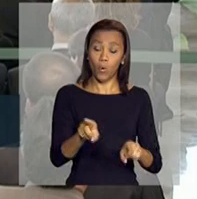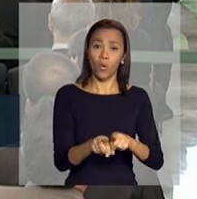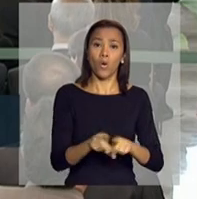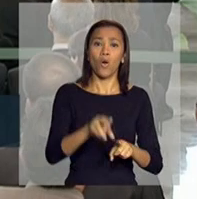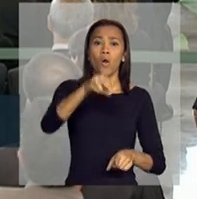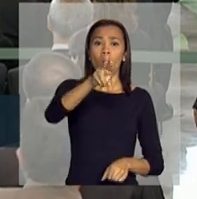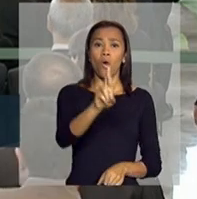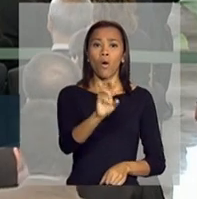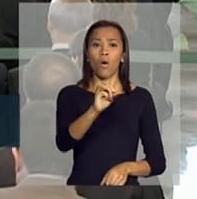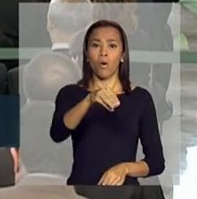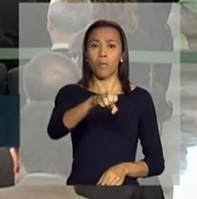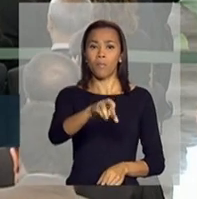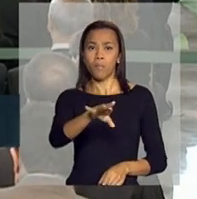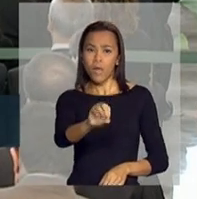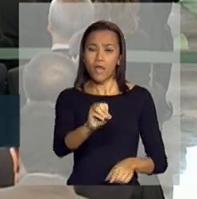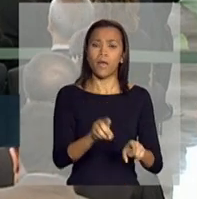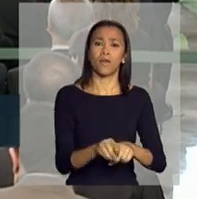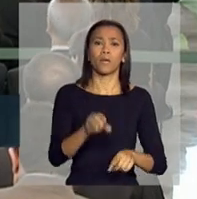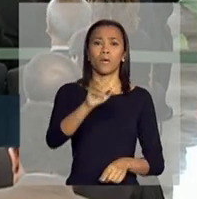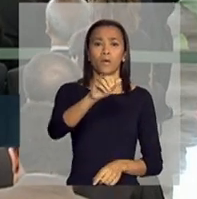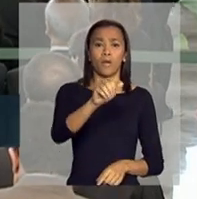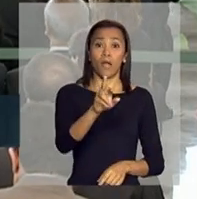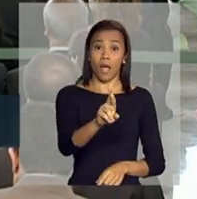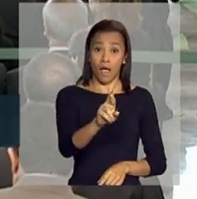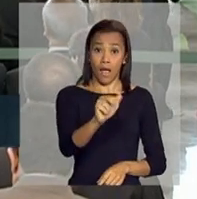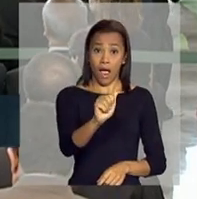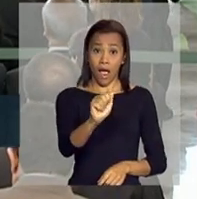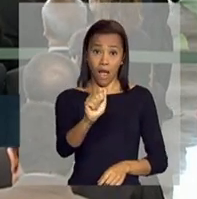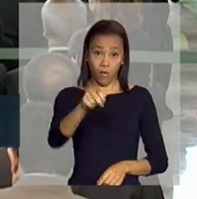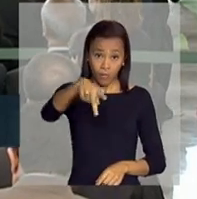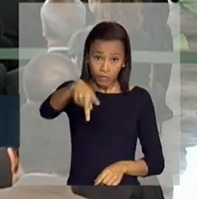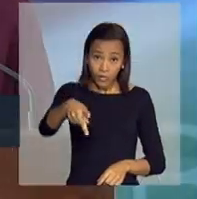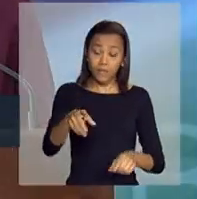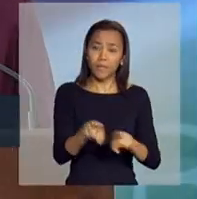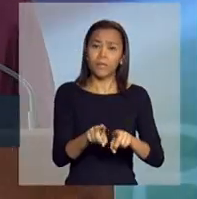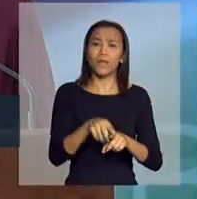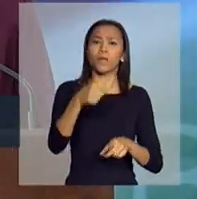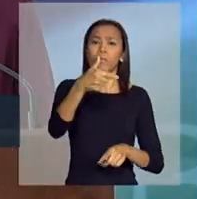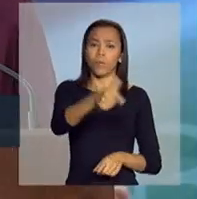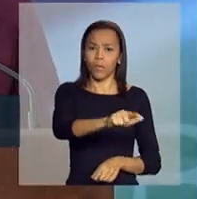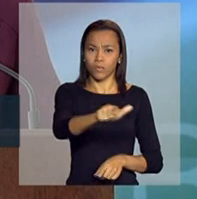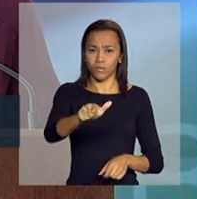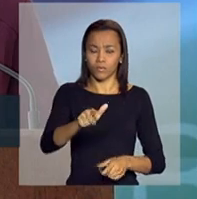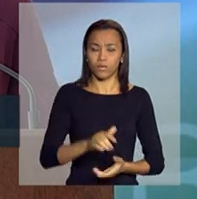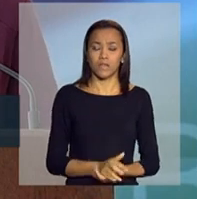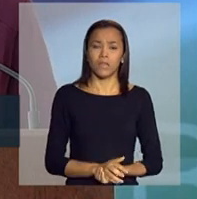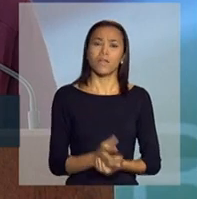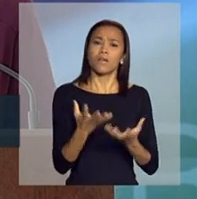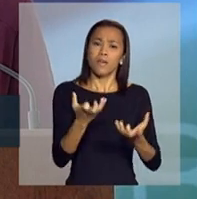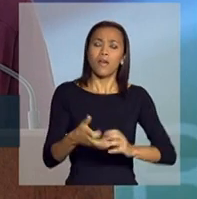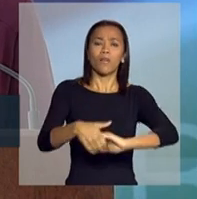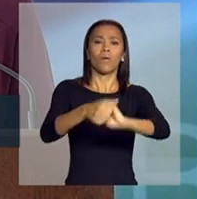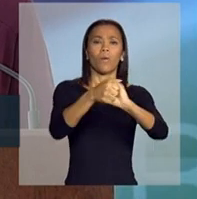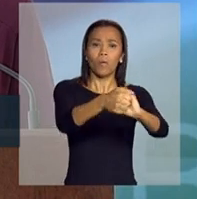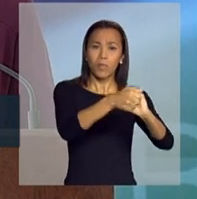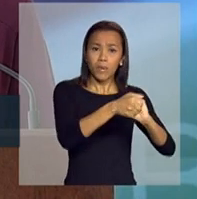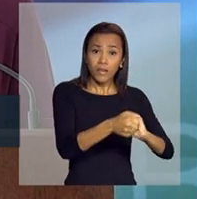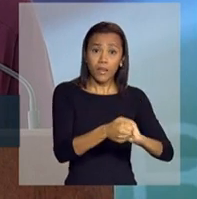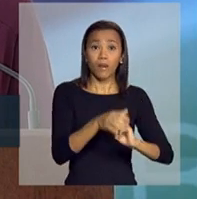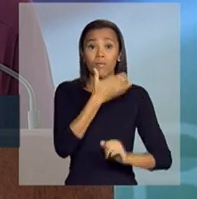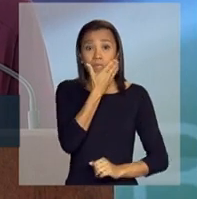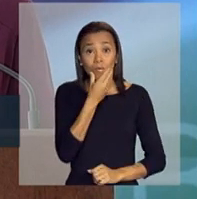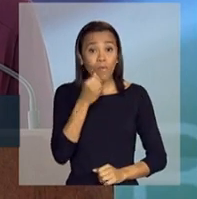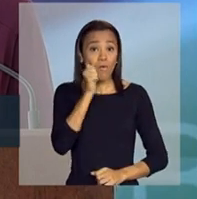Jucá, Valdir Halpe e Bilder Moraes. Queria cumprimentar as senhoras e